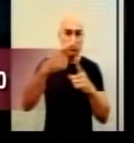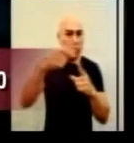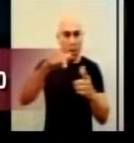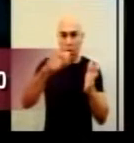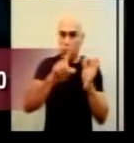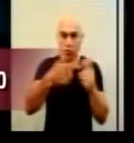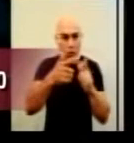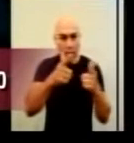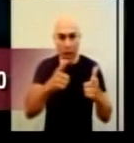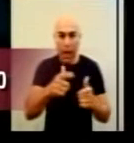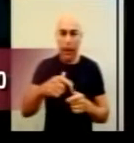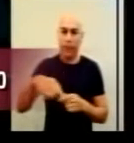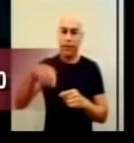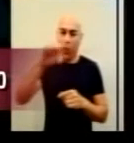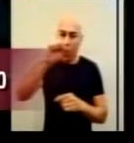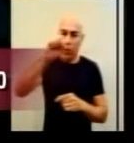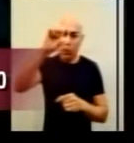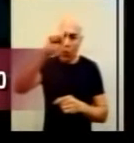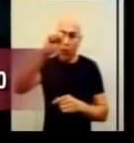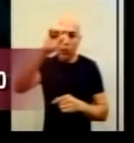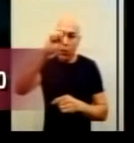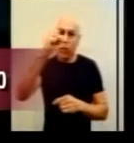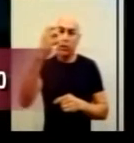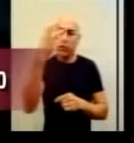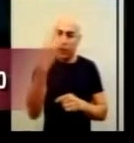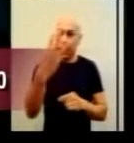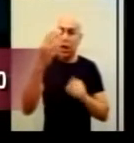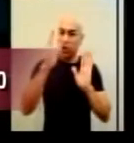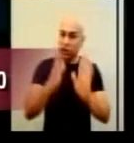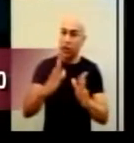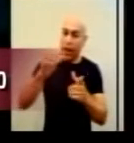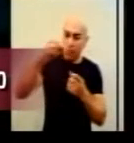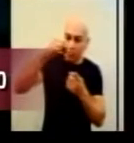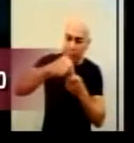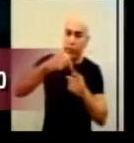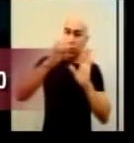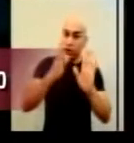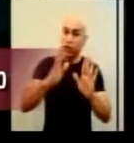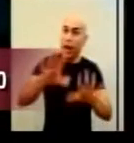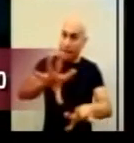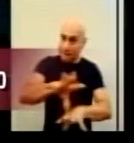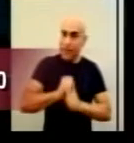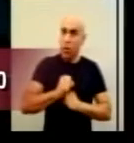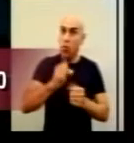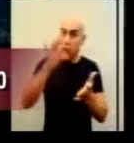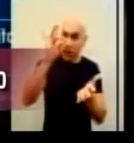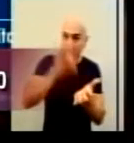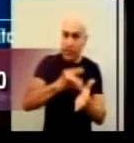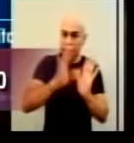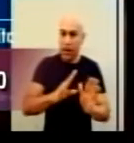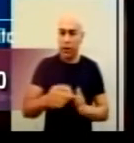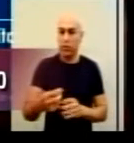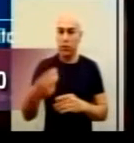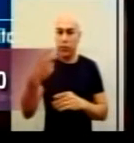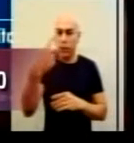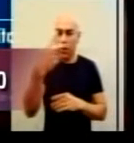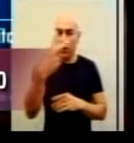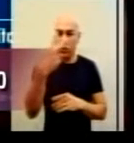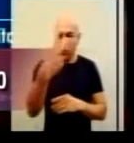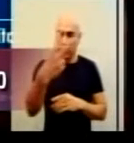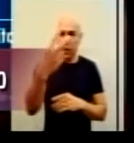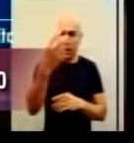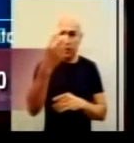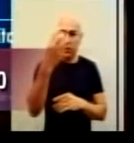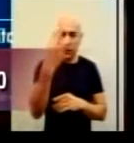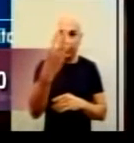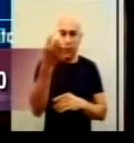8.883 casos confirmados até o momento. Tivemos 236 óbitos, 2 óbitos confirmados,